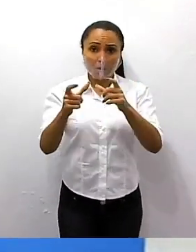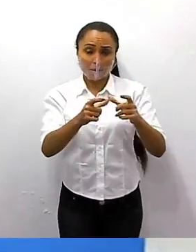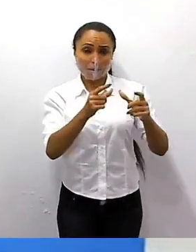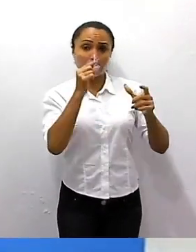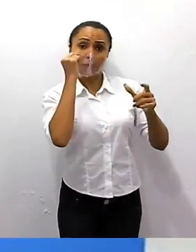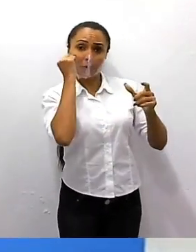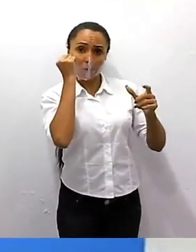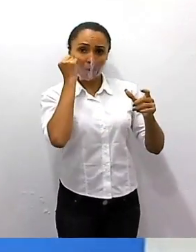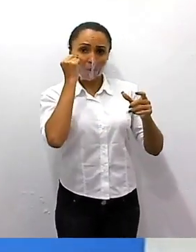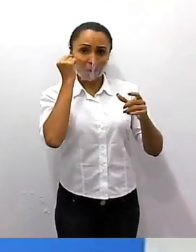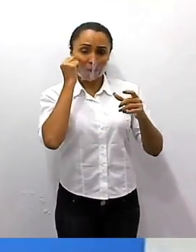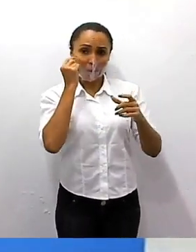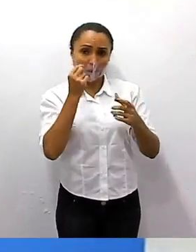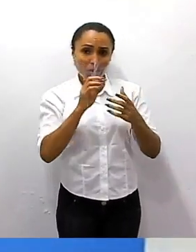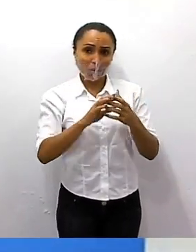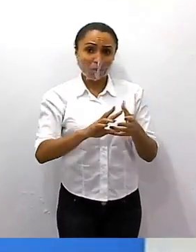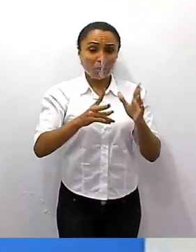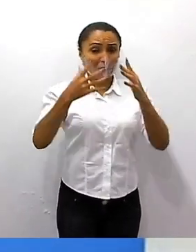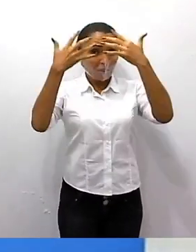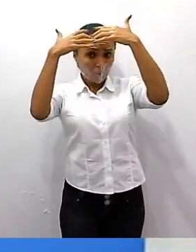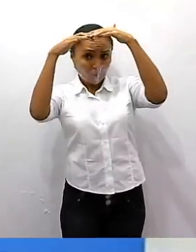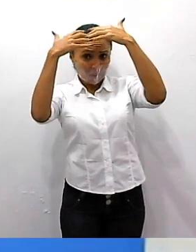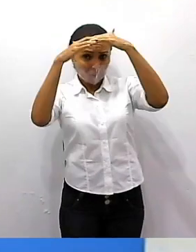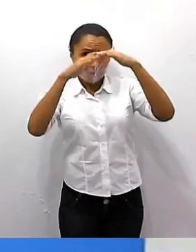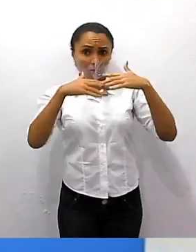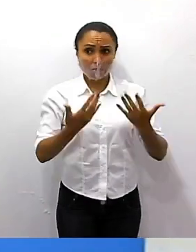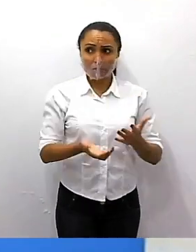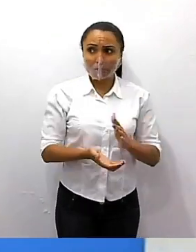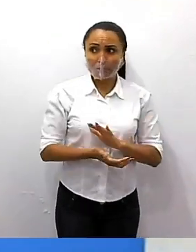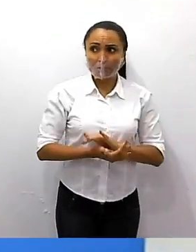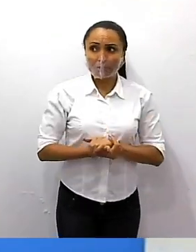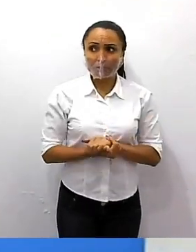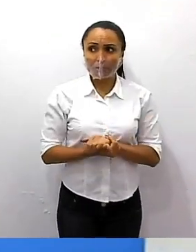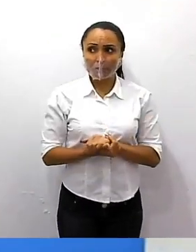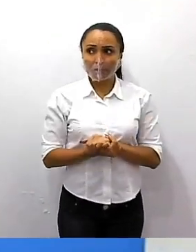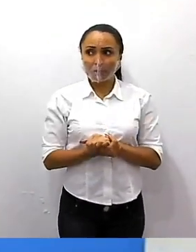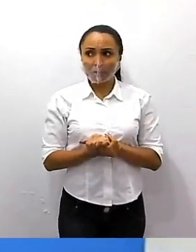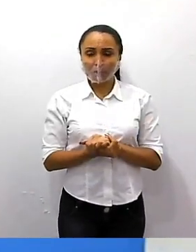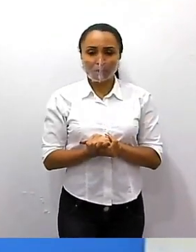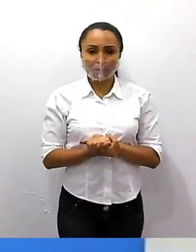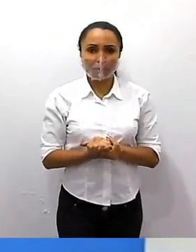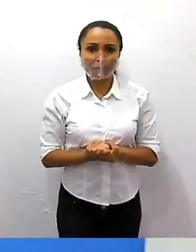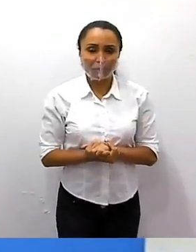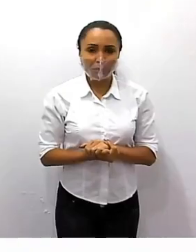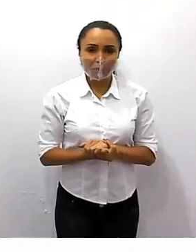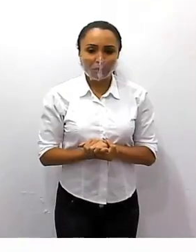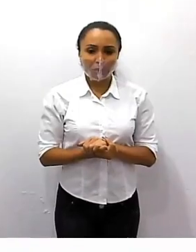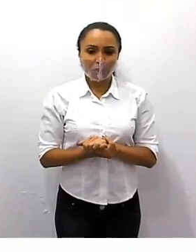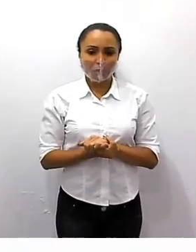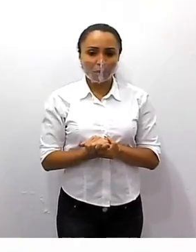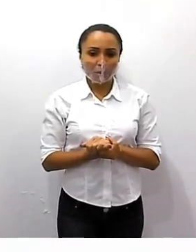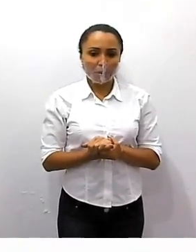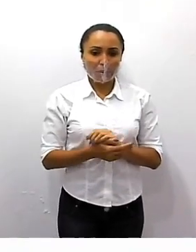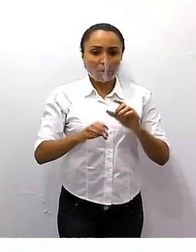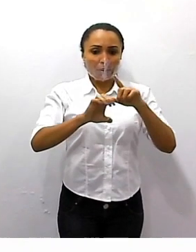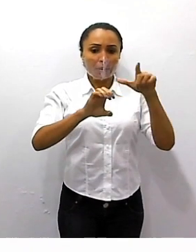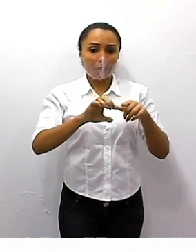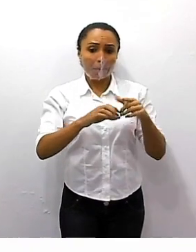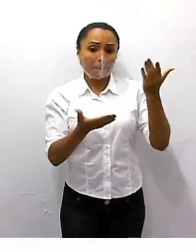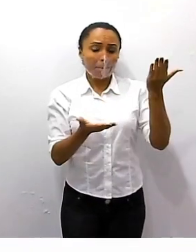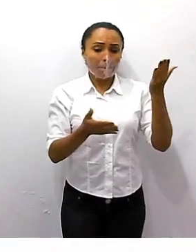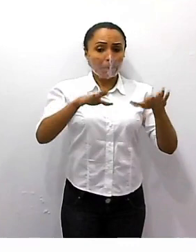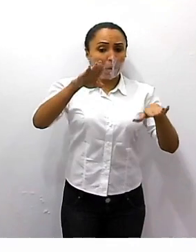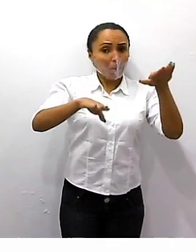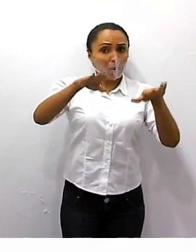ratos é o dano causado no cérebro. Será que é essa? Tela cheia, Aninha, para o pessoal ver. Vamos para a letra E.